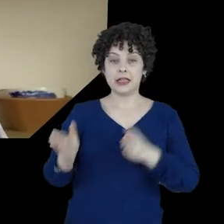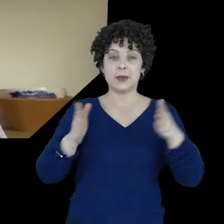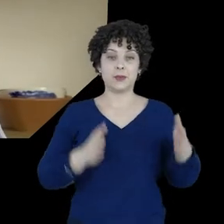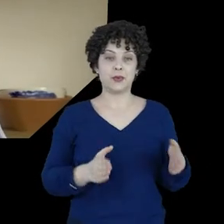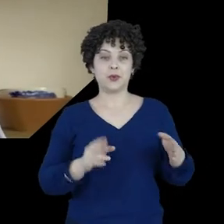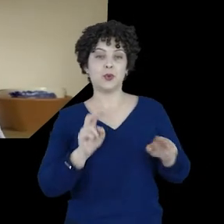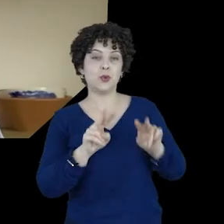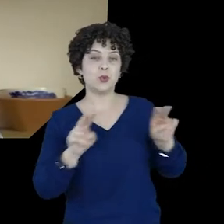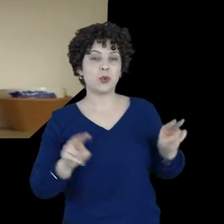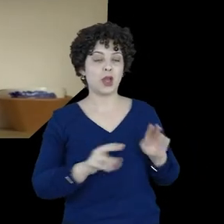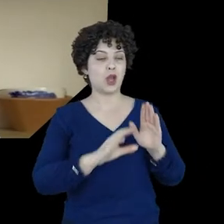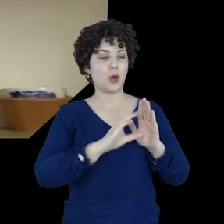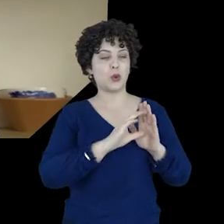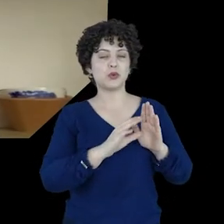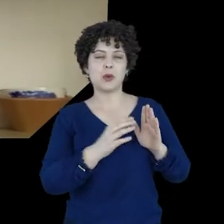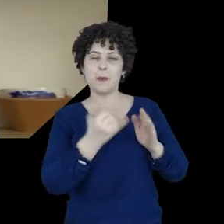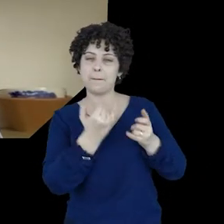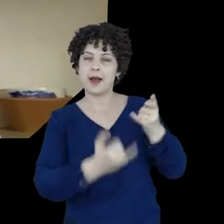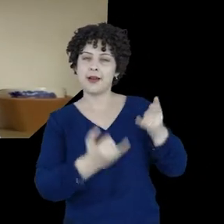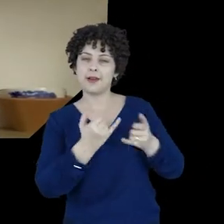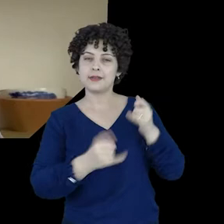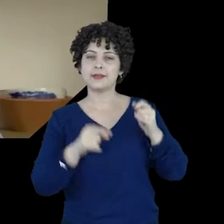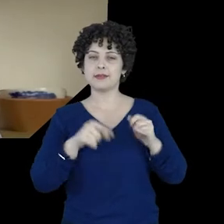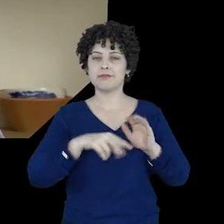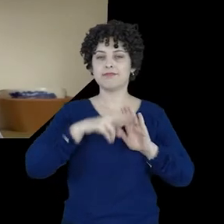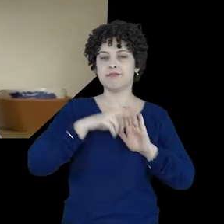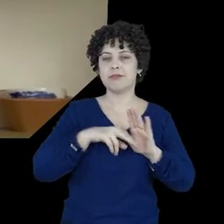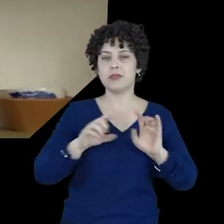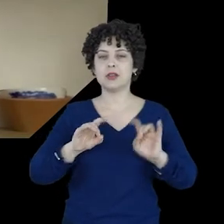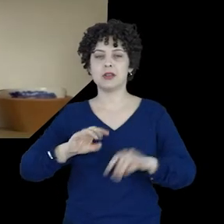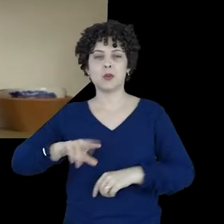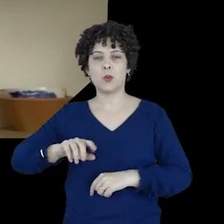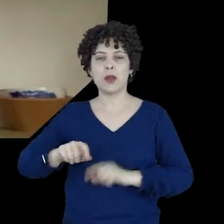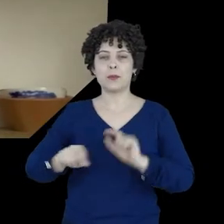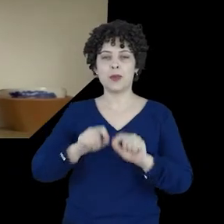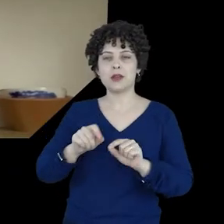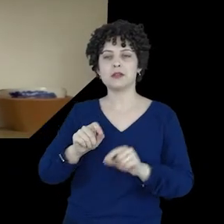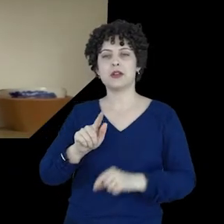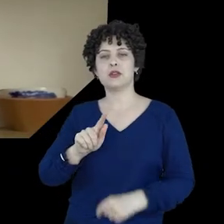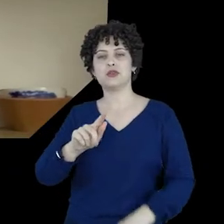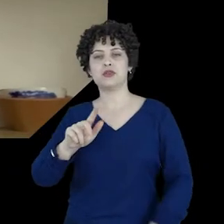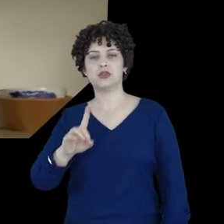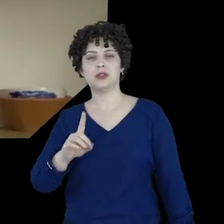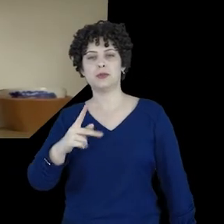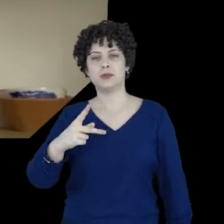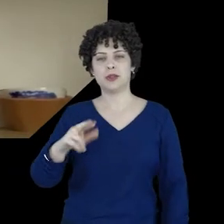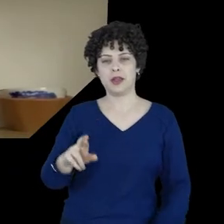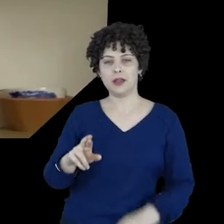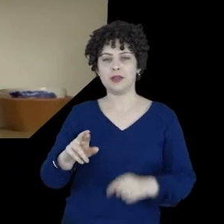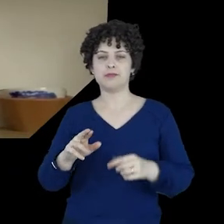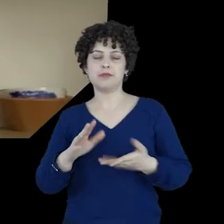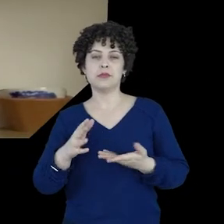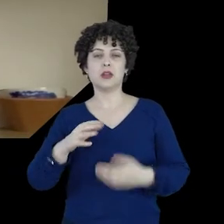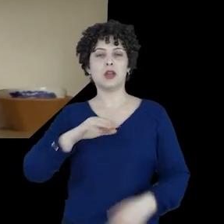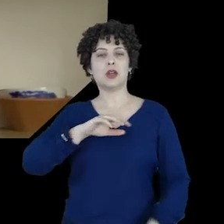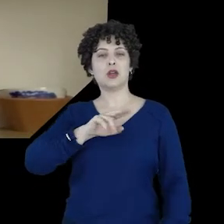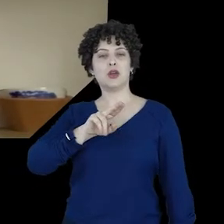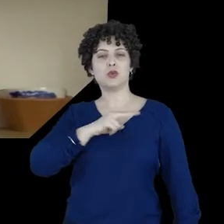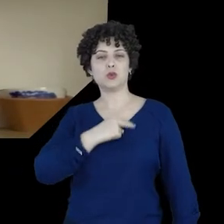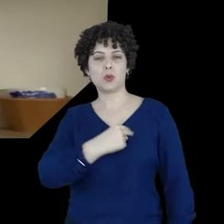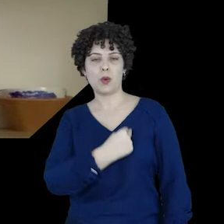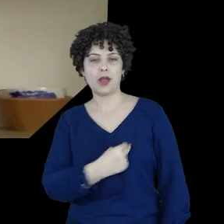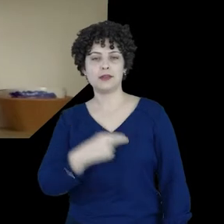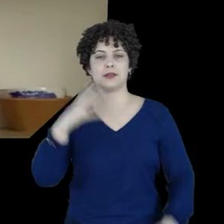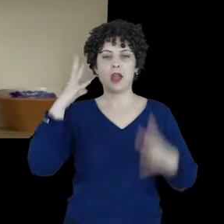Em seguida, vemos códigos parecidos. Não como dispositivos legais, mas como guias interpretativas do GDPR. Na Suécia, na